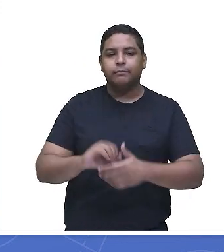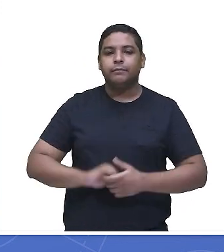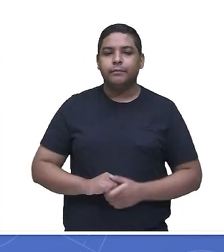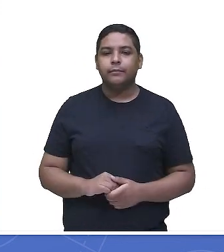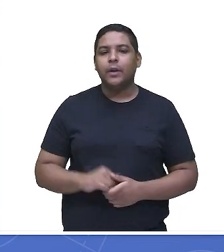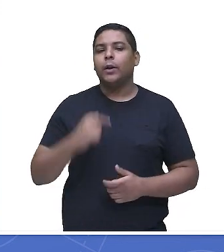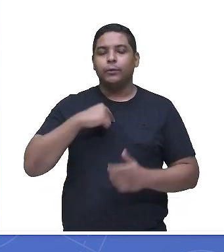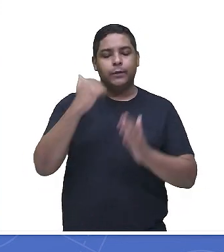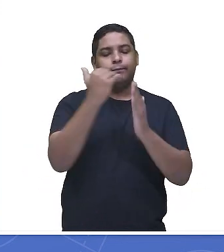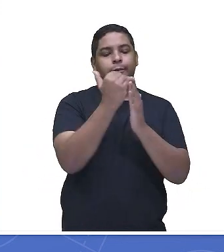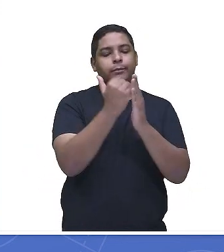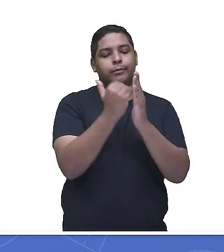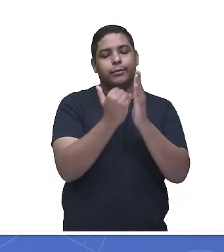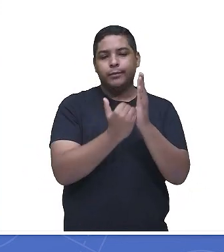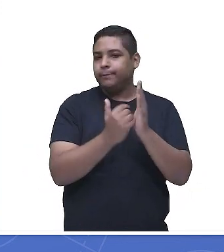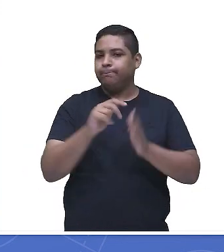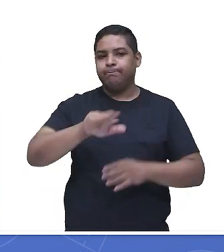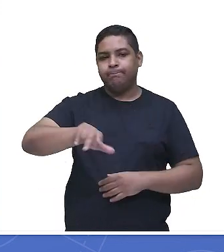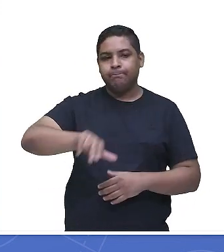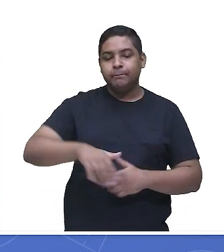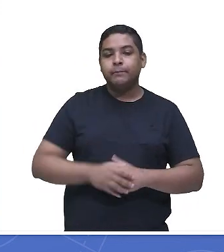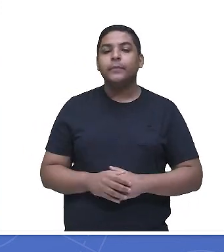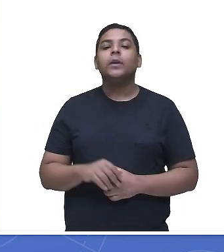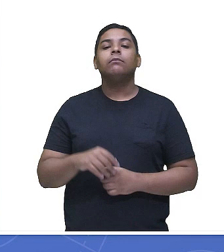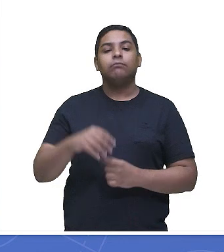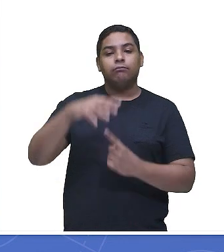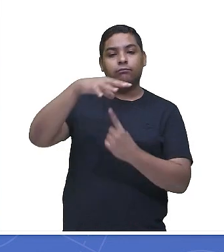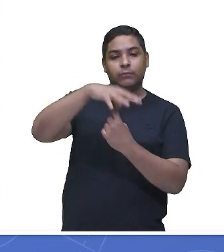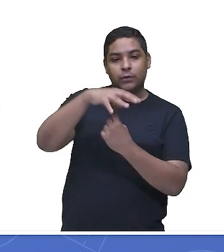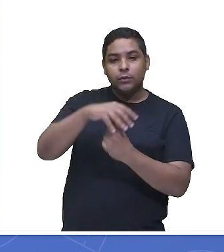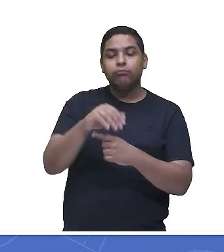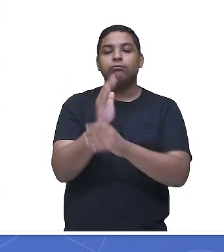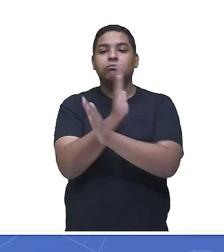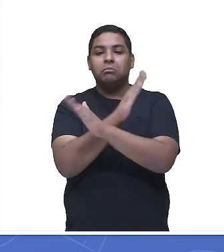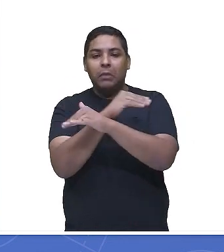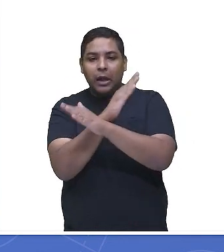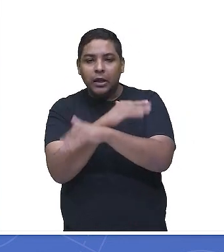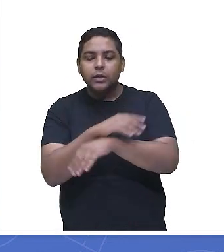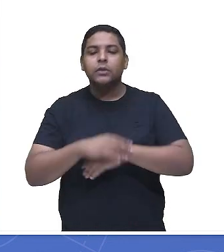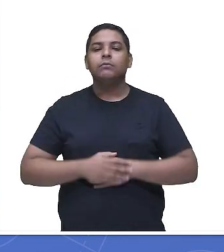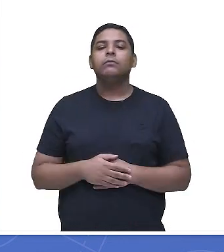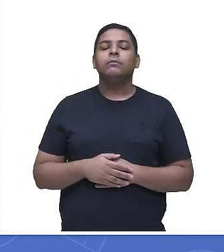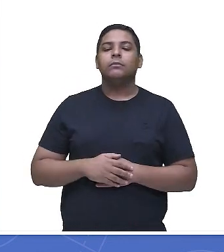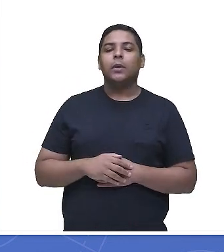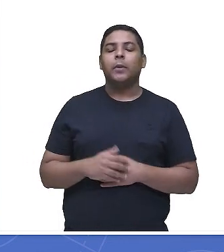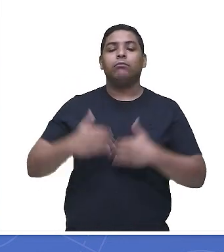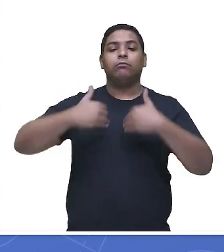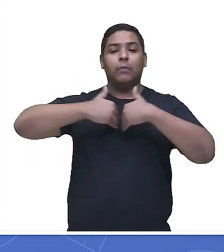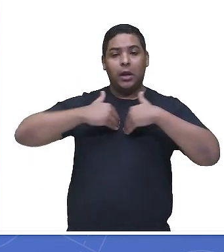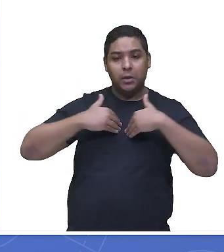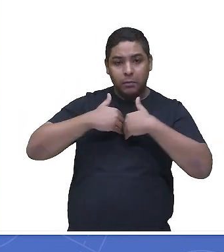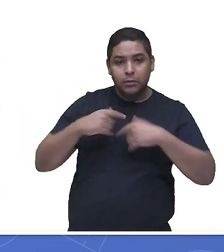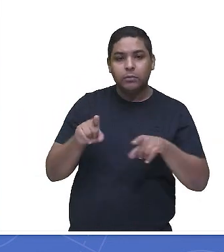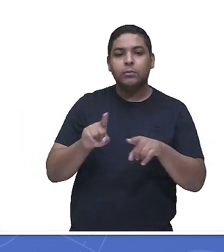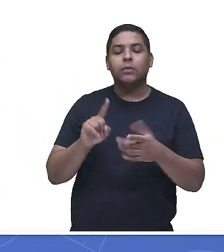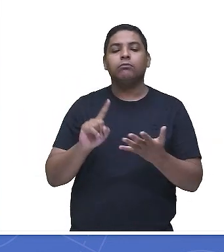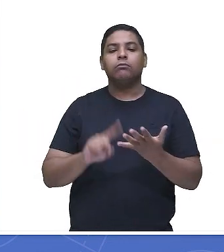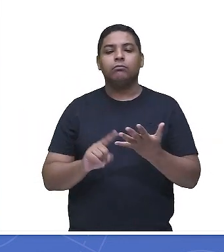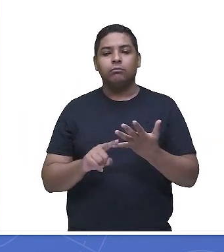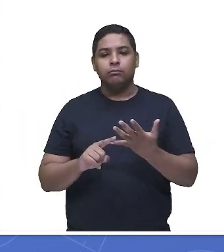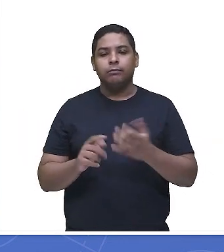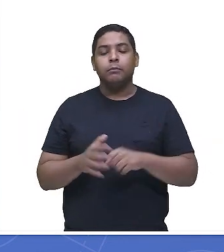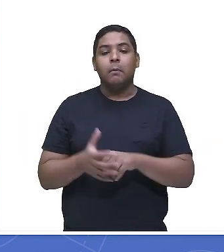ordem evolutiva. Então, eu tenho os fungos, eu tenho as plantas, os animais, o reino Monera e o reino